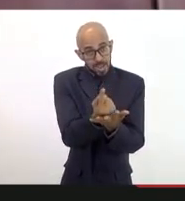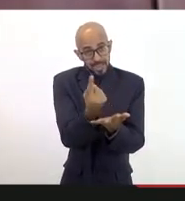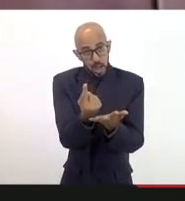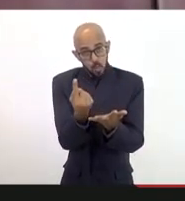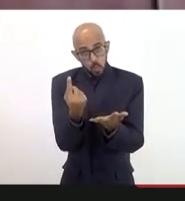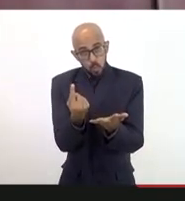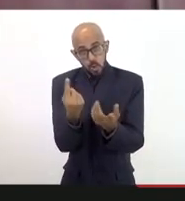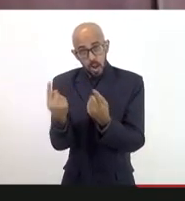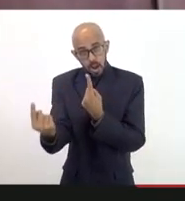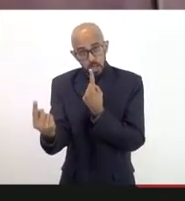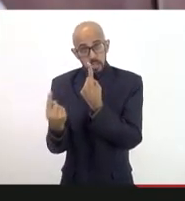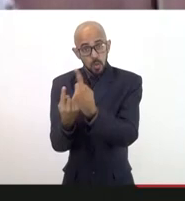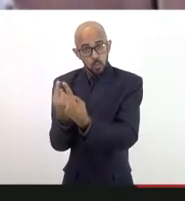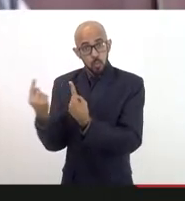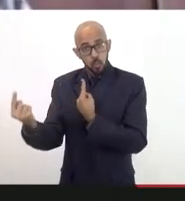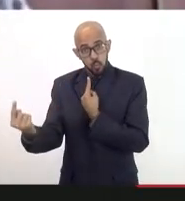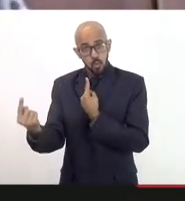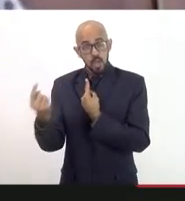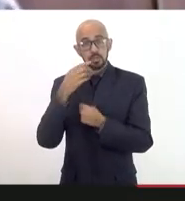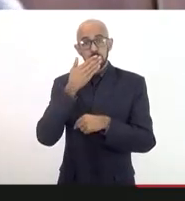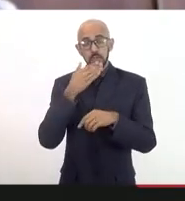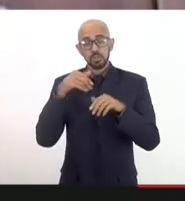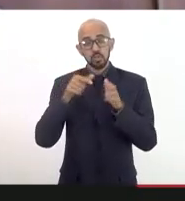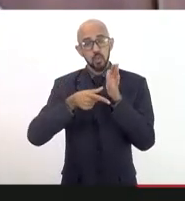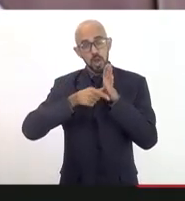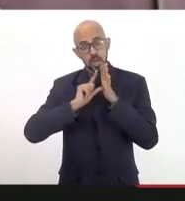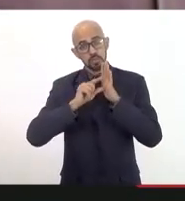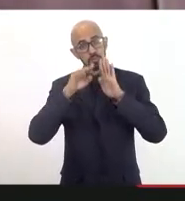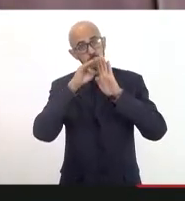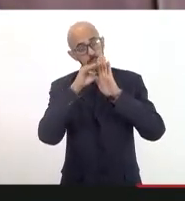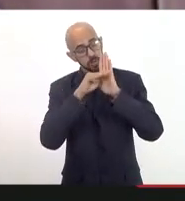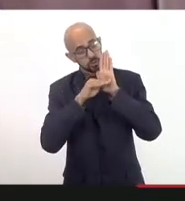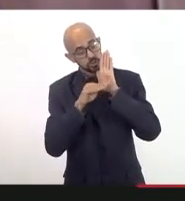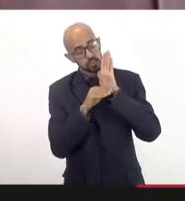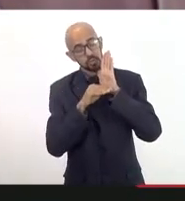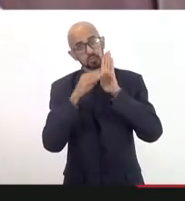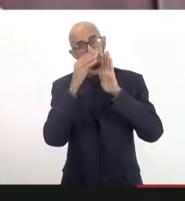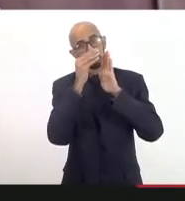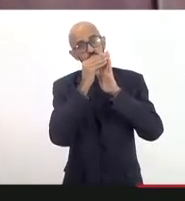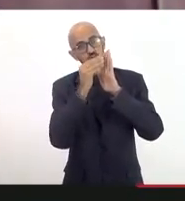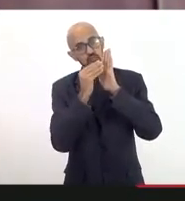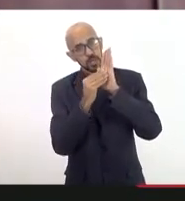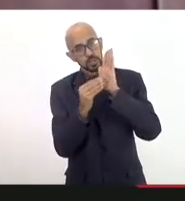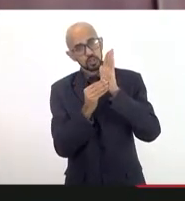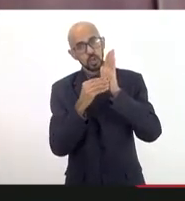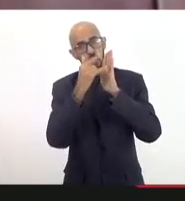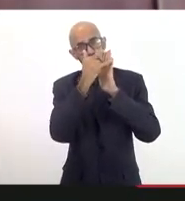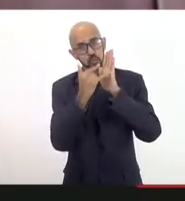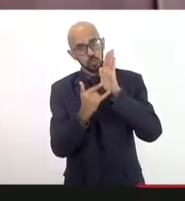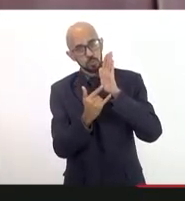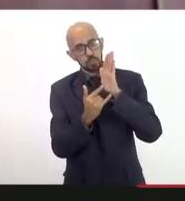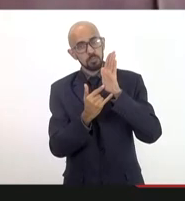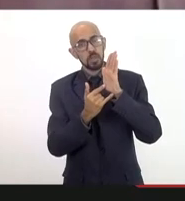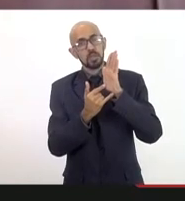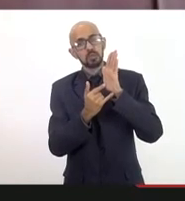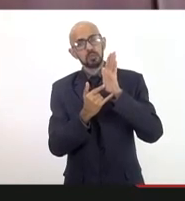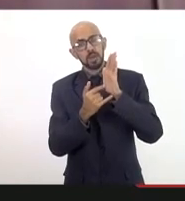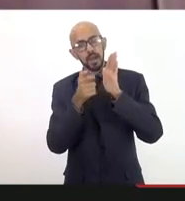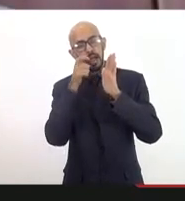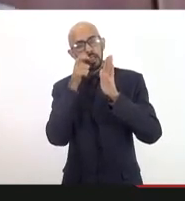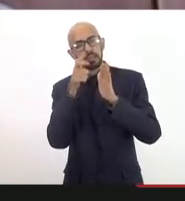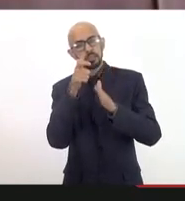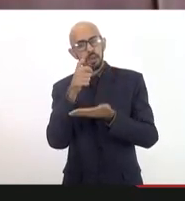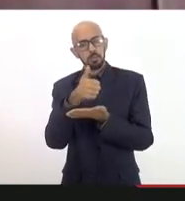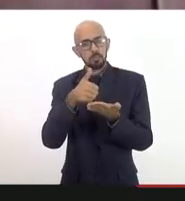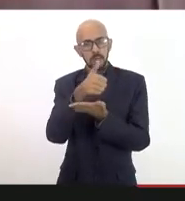pedimos antes a eles que nos preenchessem, né, um formulário mostrando exatamente qual era a cobertura da atenção básica, qual eram